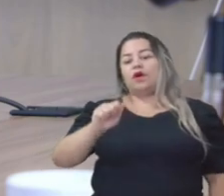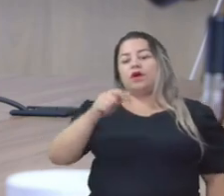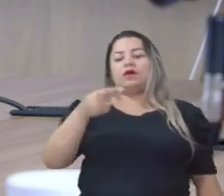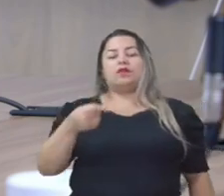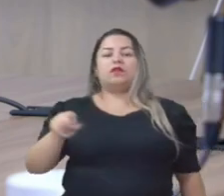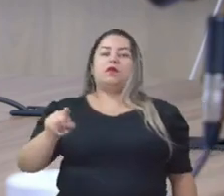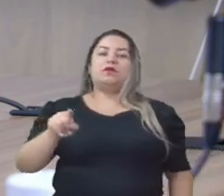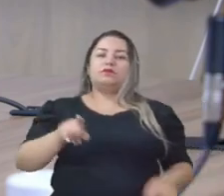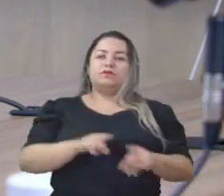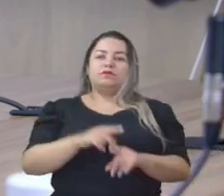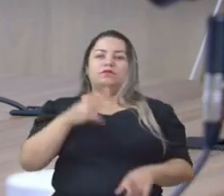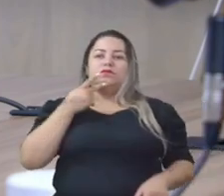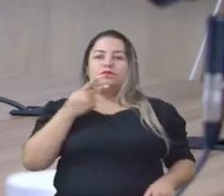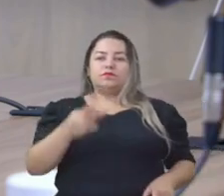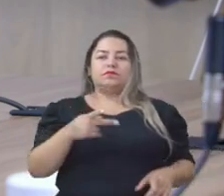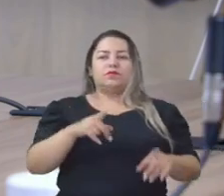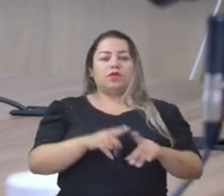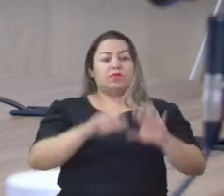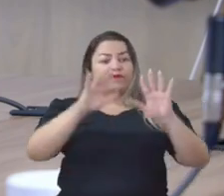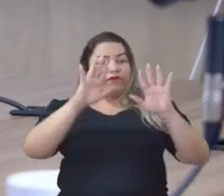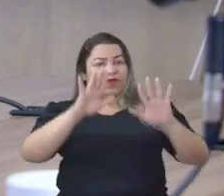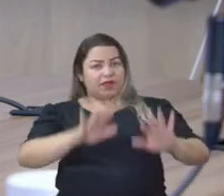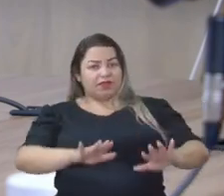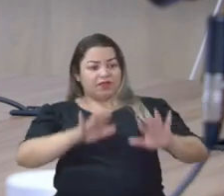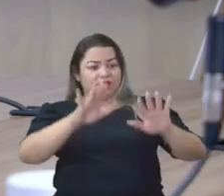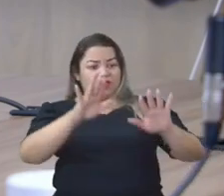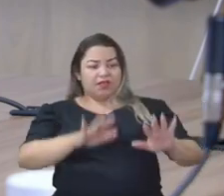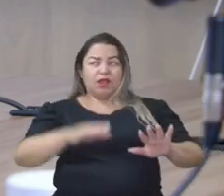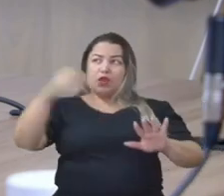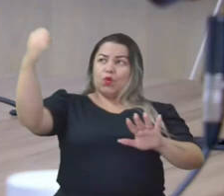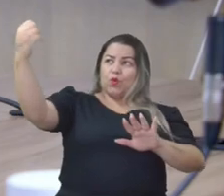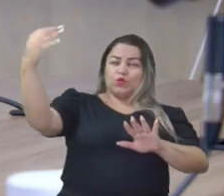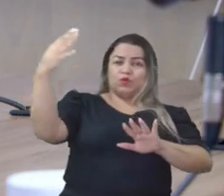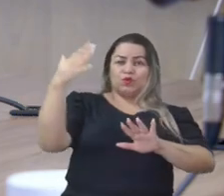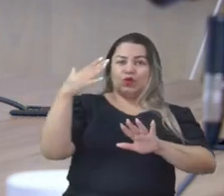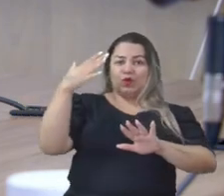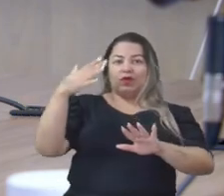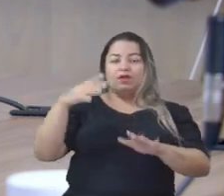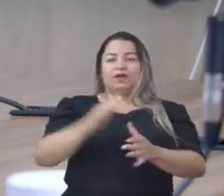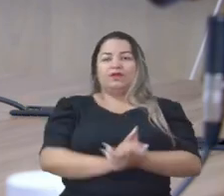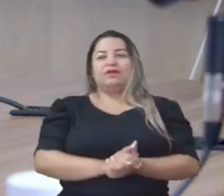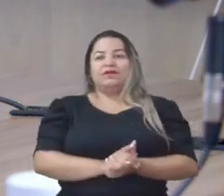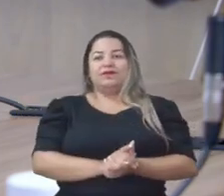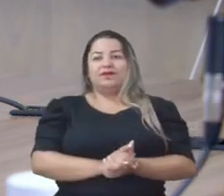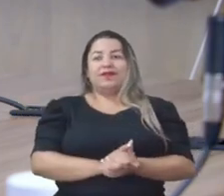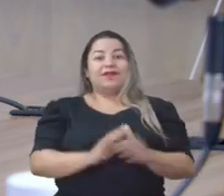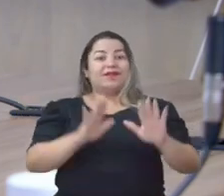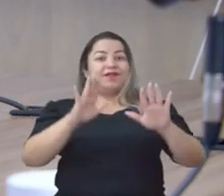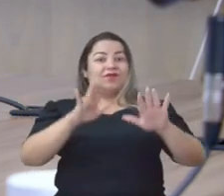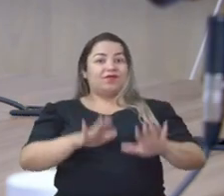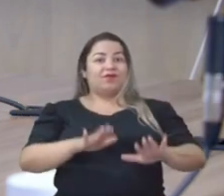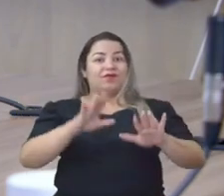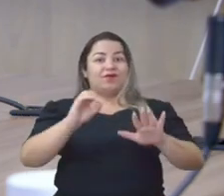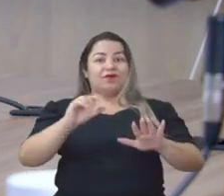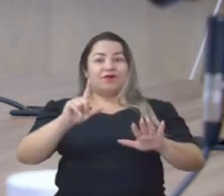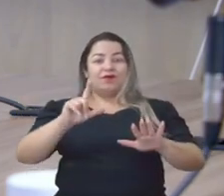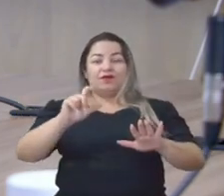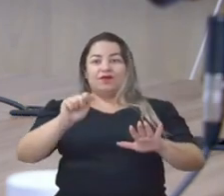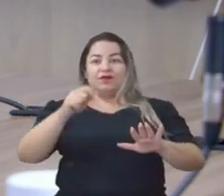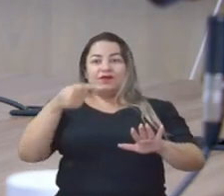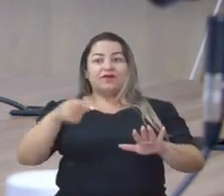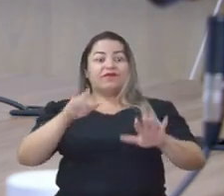chamado Porezaono, que são um clã que venera o sol. Aí tem o clã Onaué, que é o clã que venera a lua. E aí